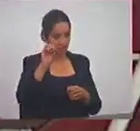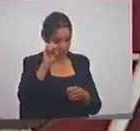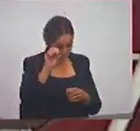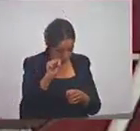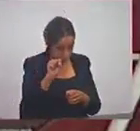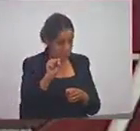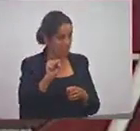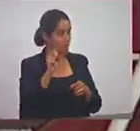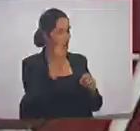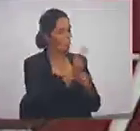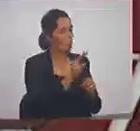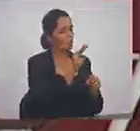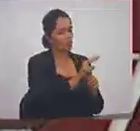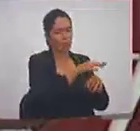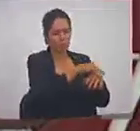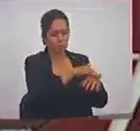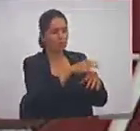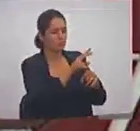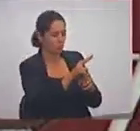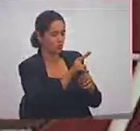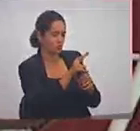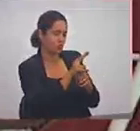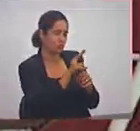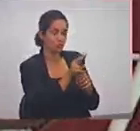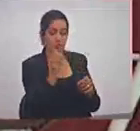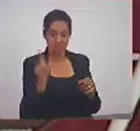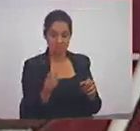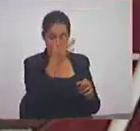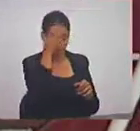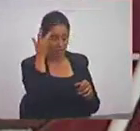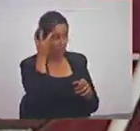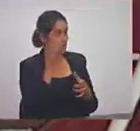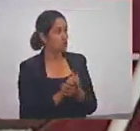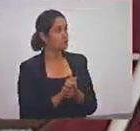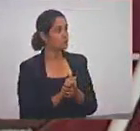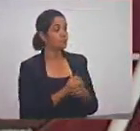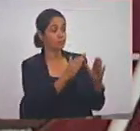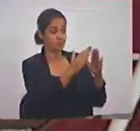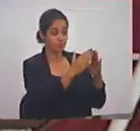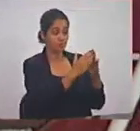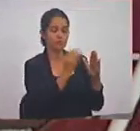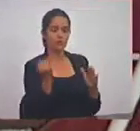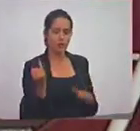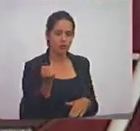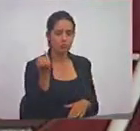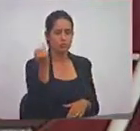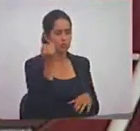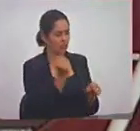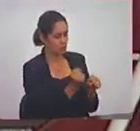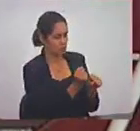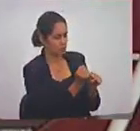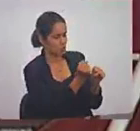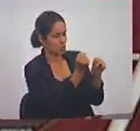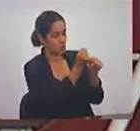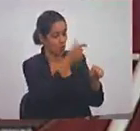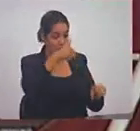homenagem. Considerando que esta Casa Legislativa, constituída por legítimos representantes do povo votuporanguense, deve